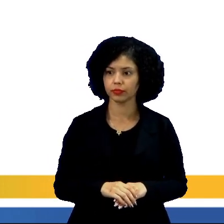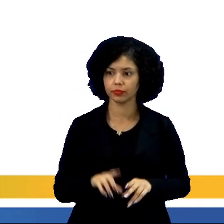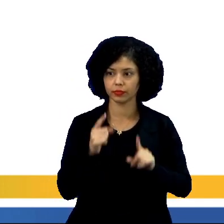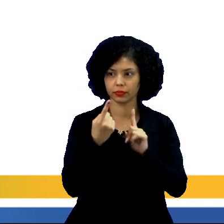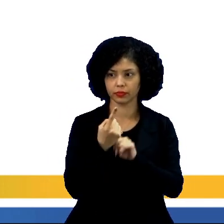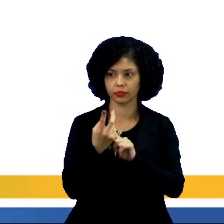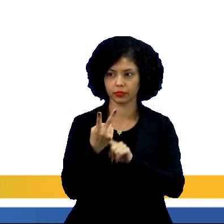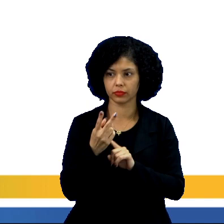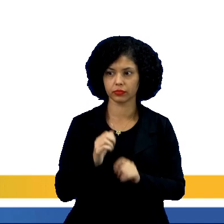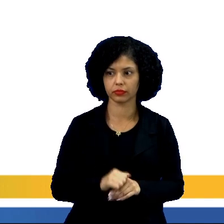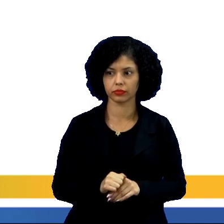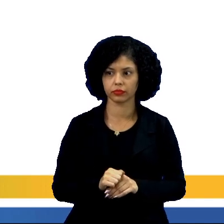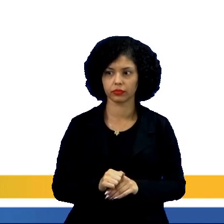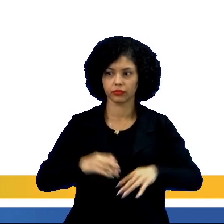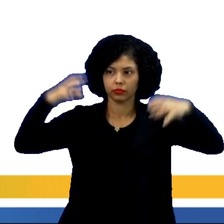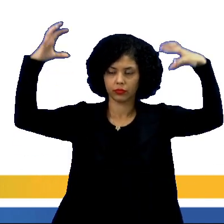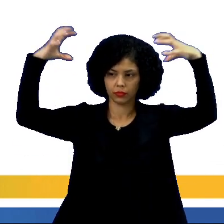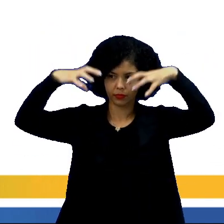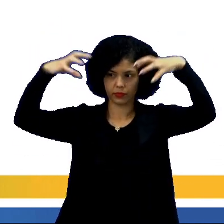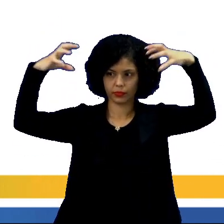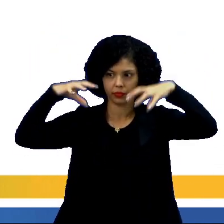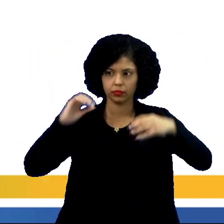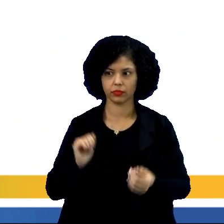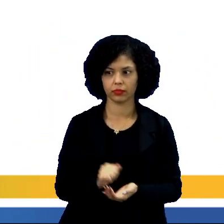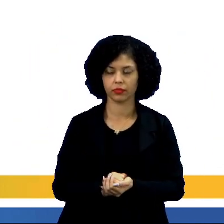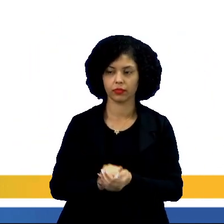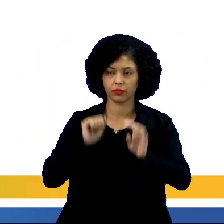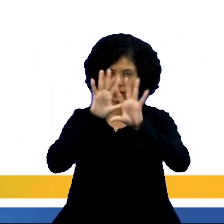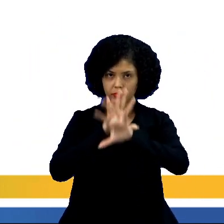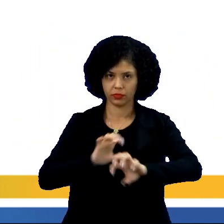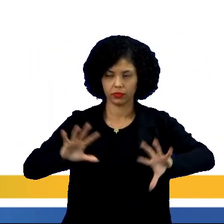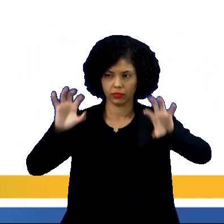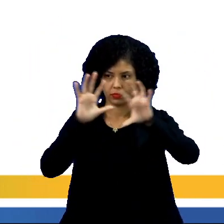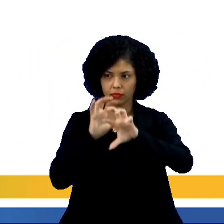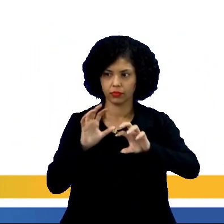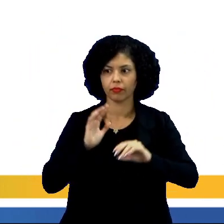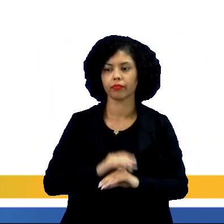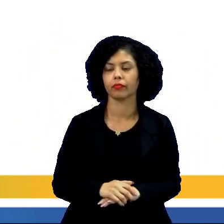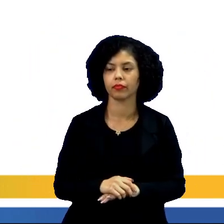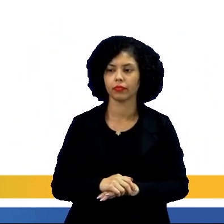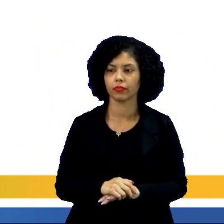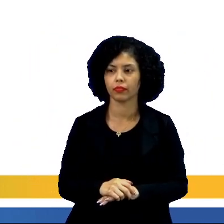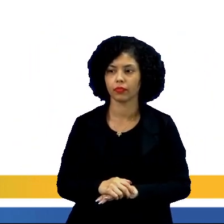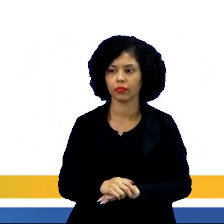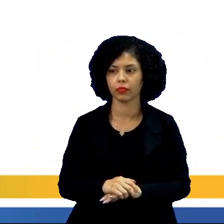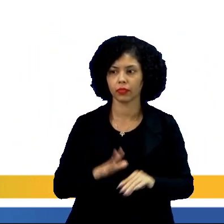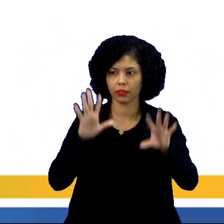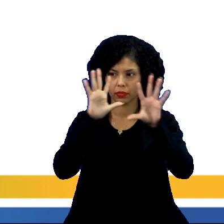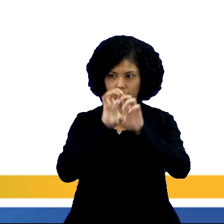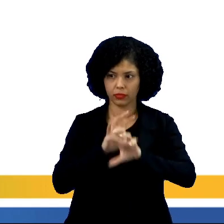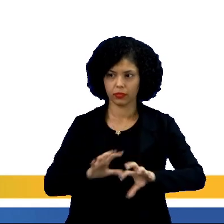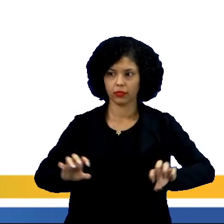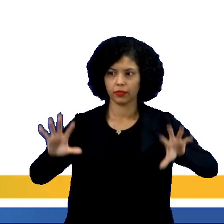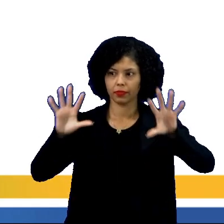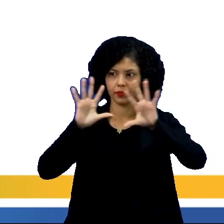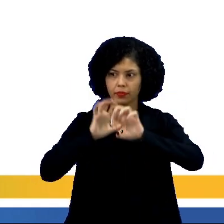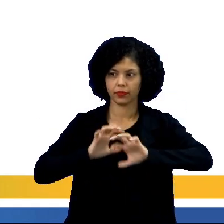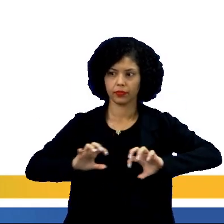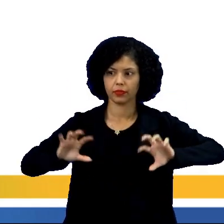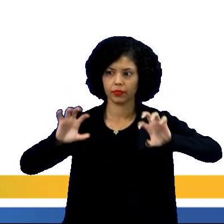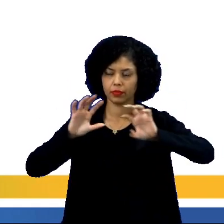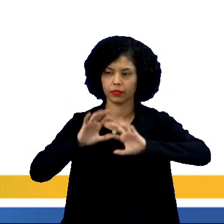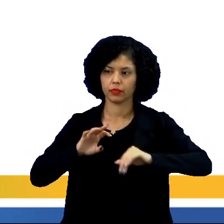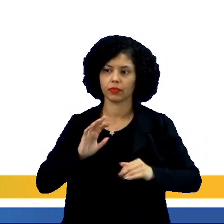número 1 e 2 significa precipitação e evapotranspiração. Significa alternativa